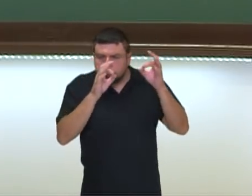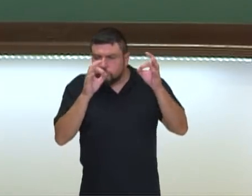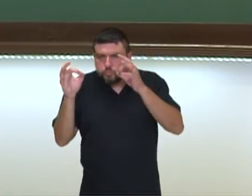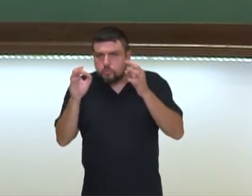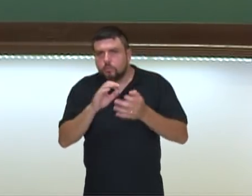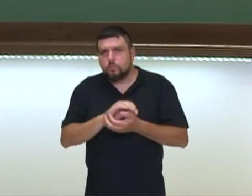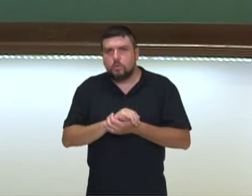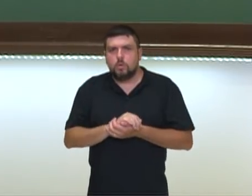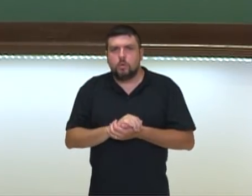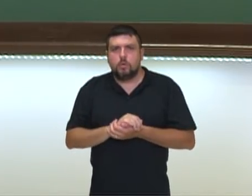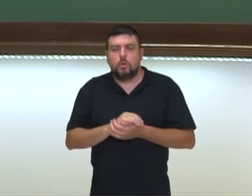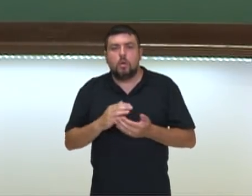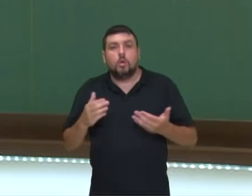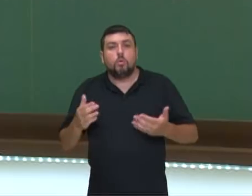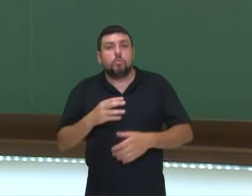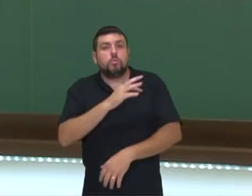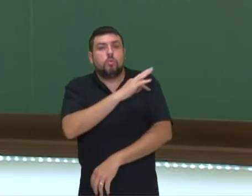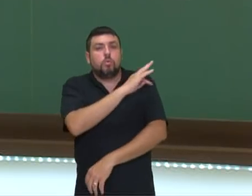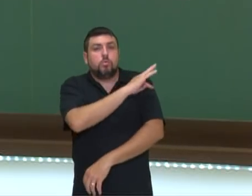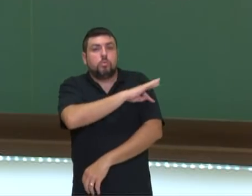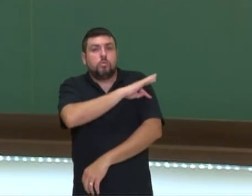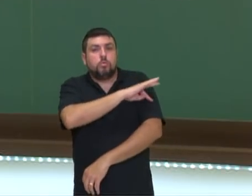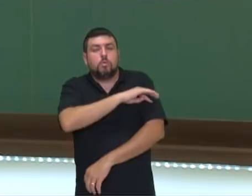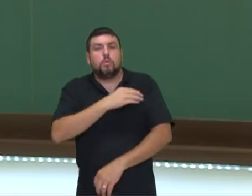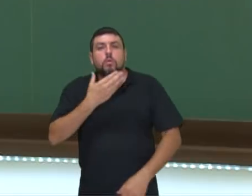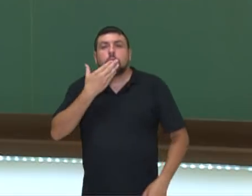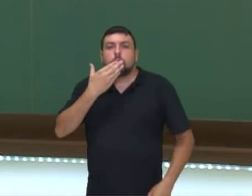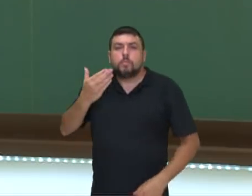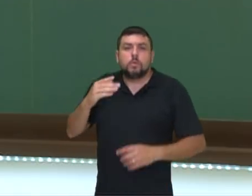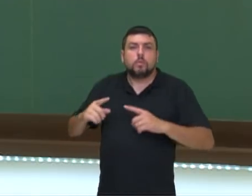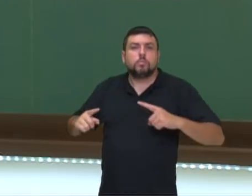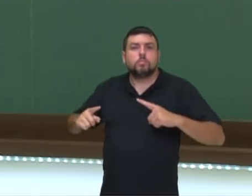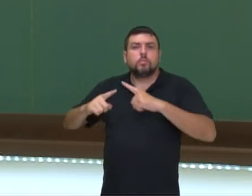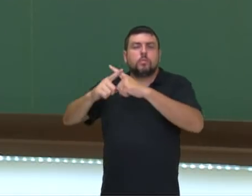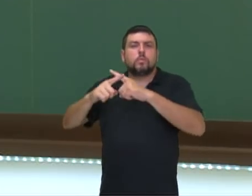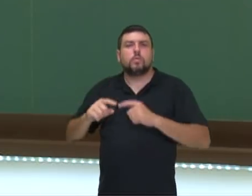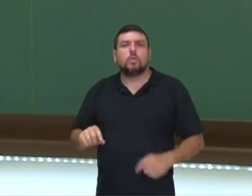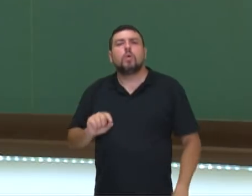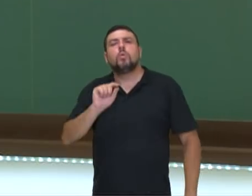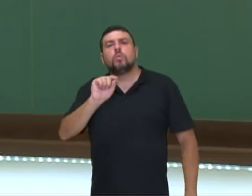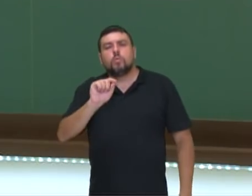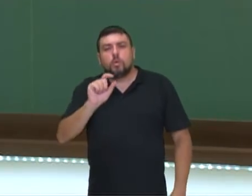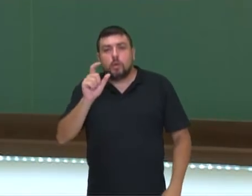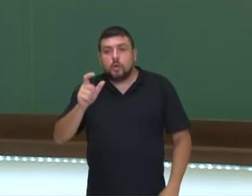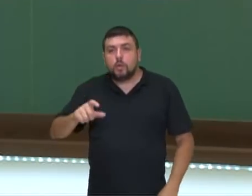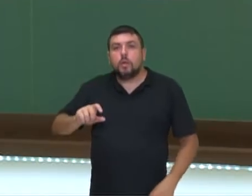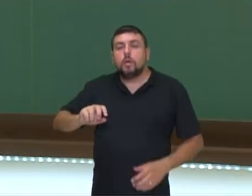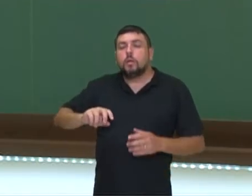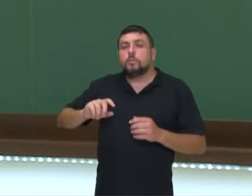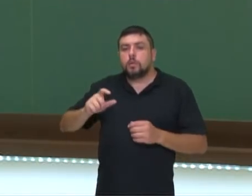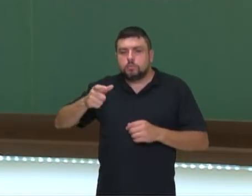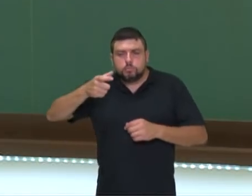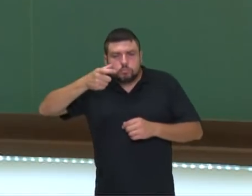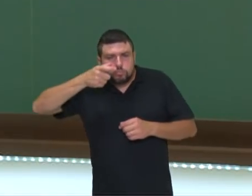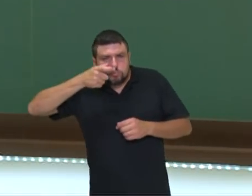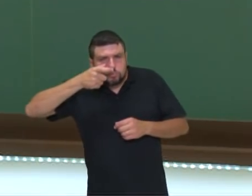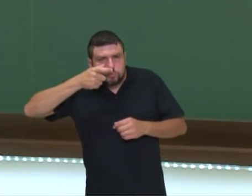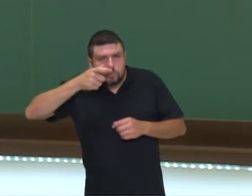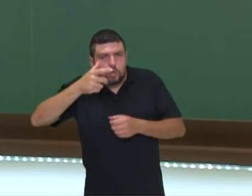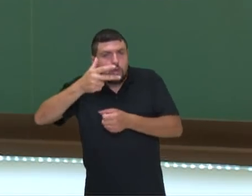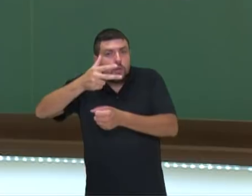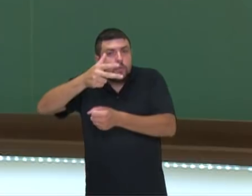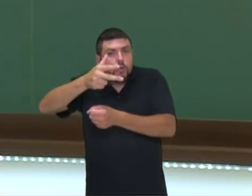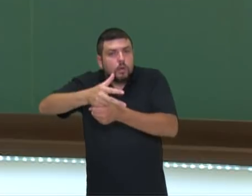ou os jogadores em campo, eles podem pedir o desafio. O que é o desafio? É a revisão, a visualização por meio das câmeras para, de